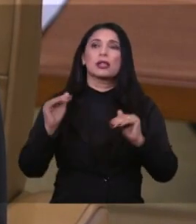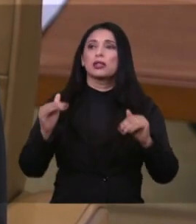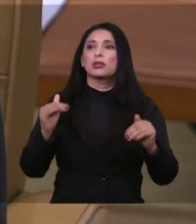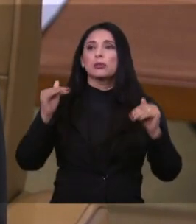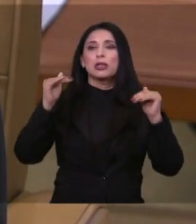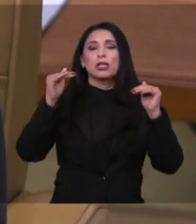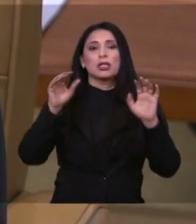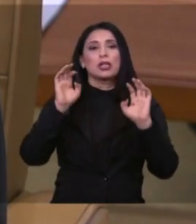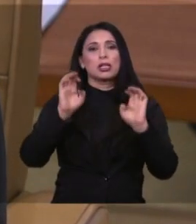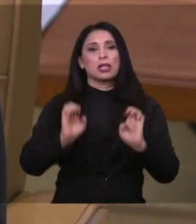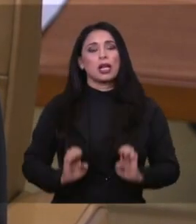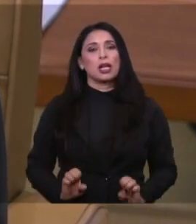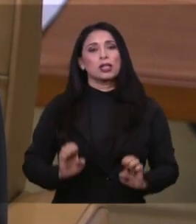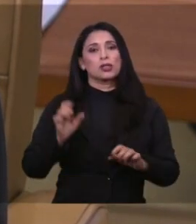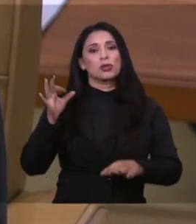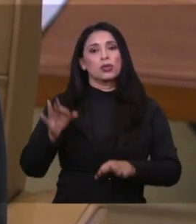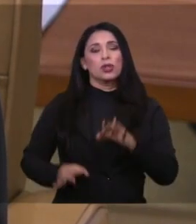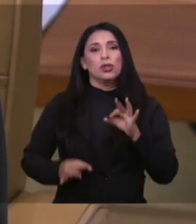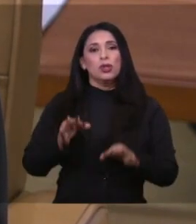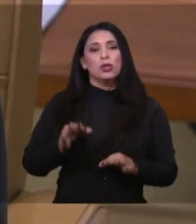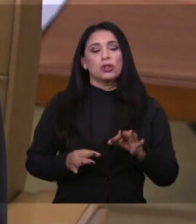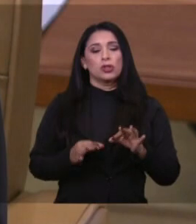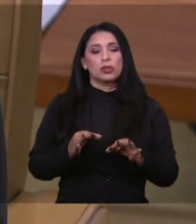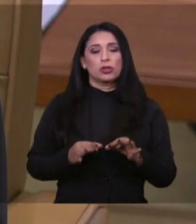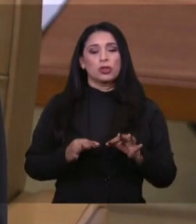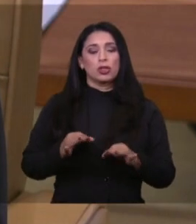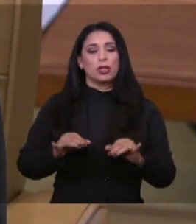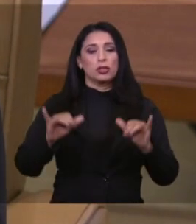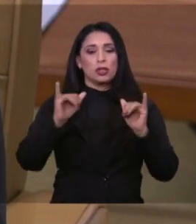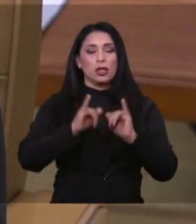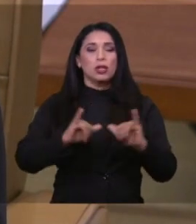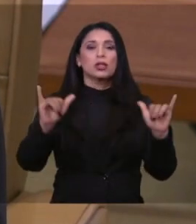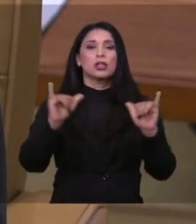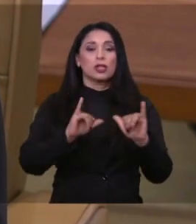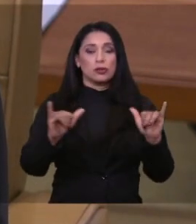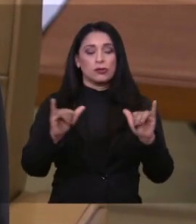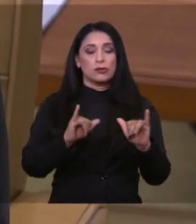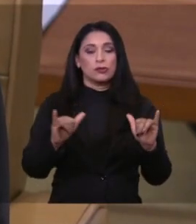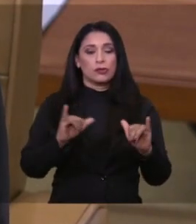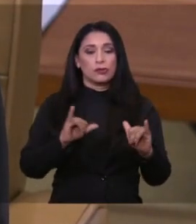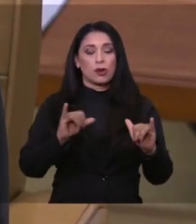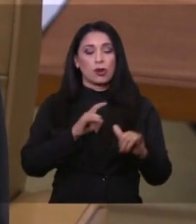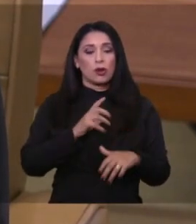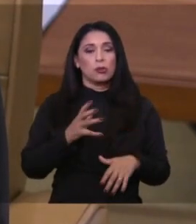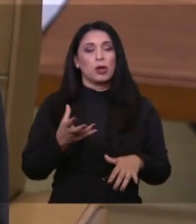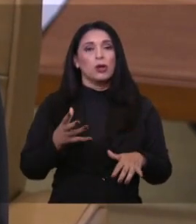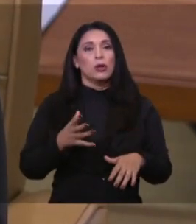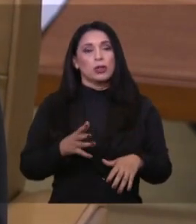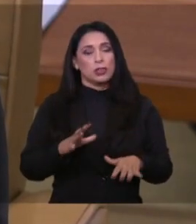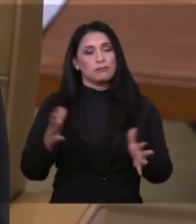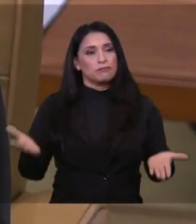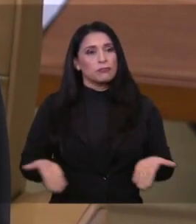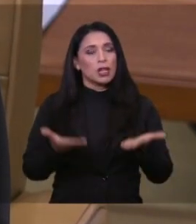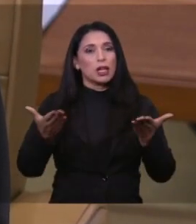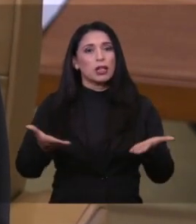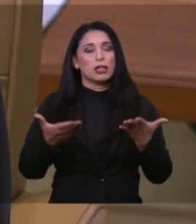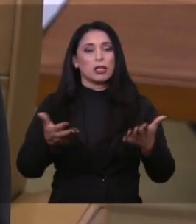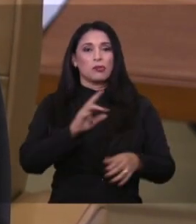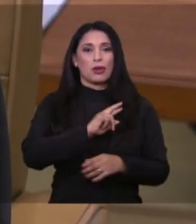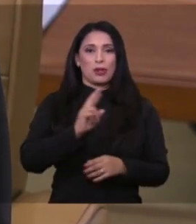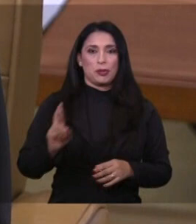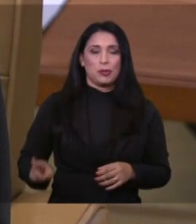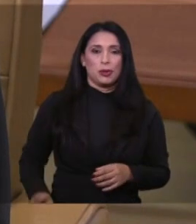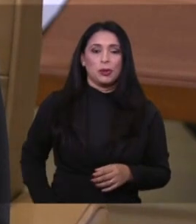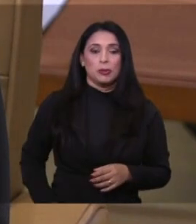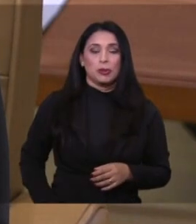superioridade ético-jurídica das ideias que informam e animam o espírito da República. Pois,